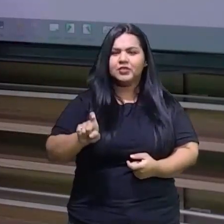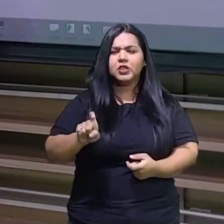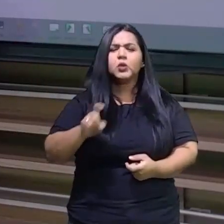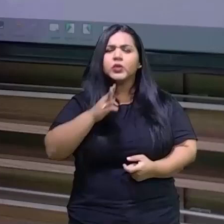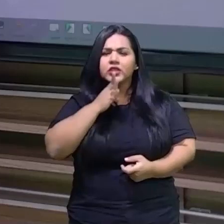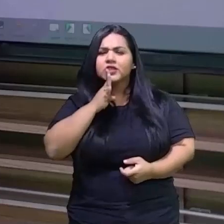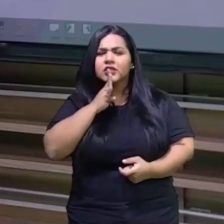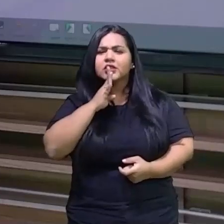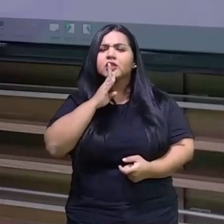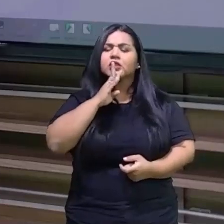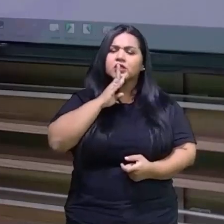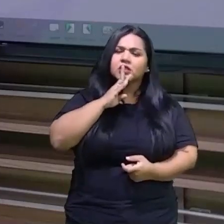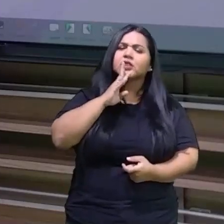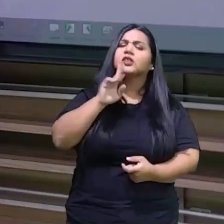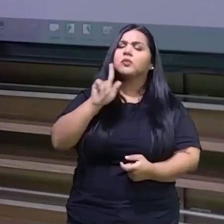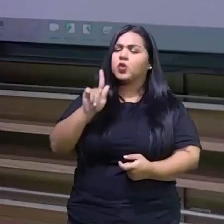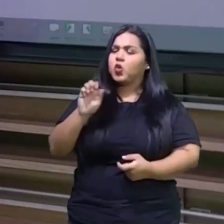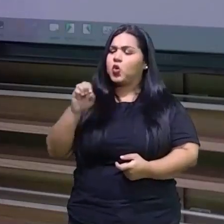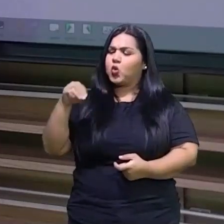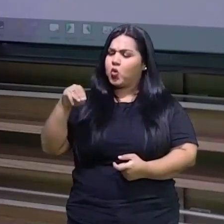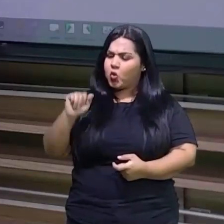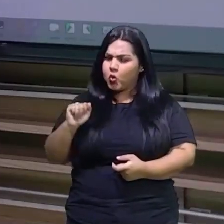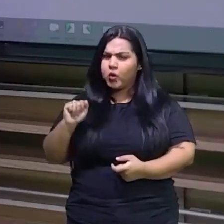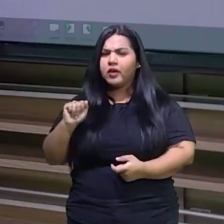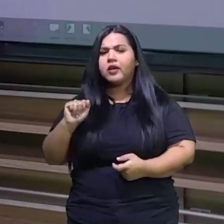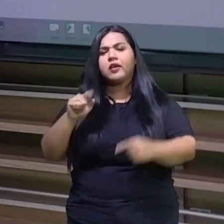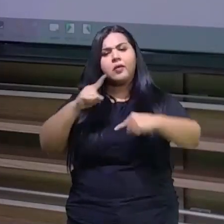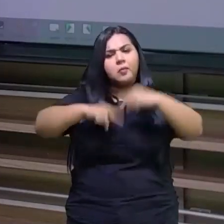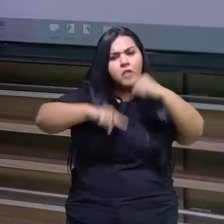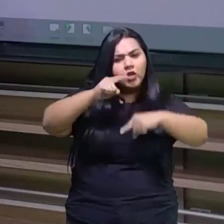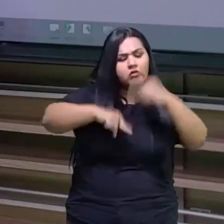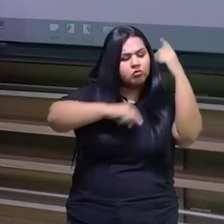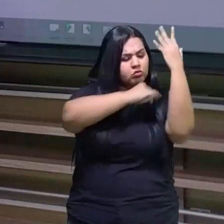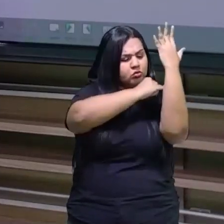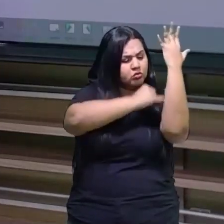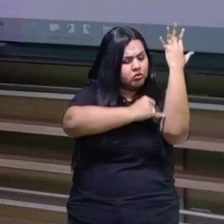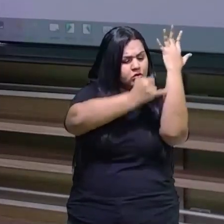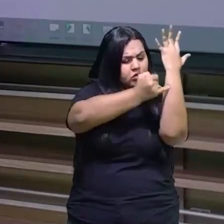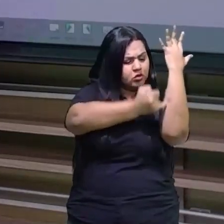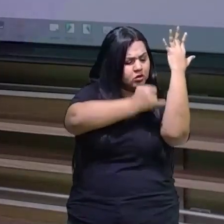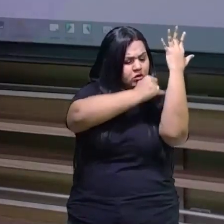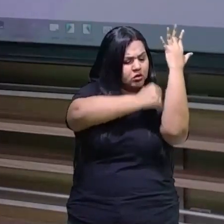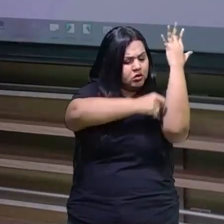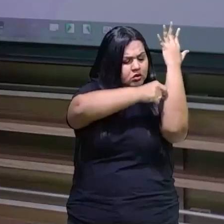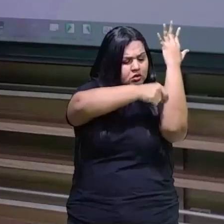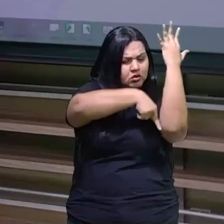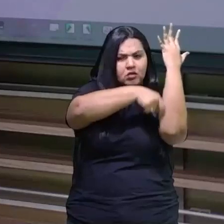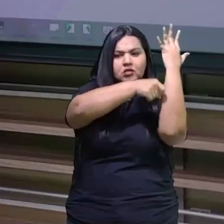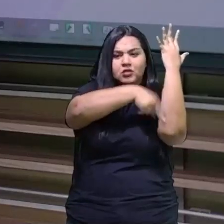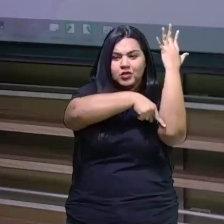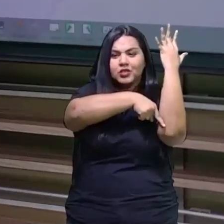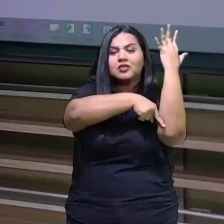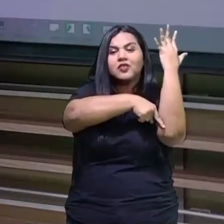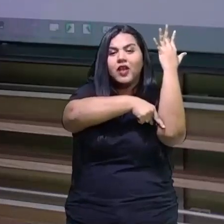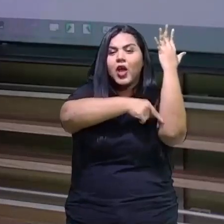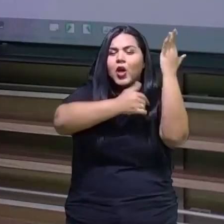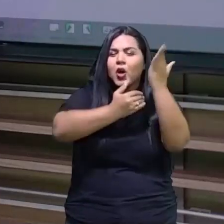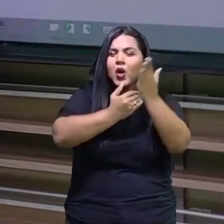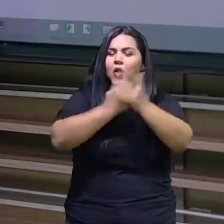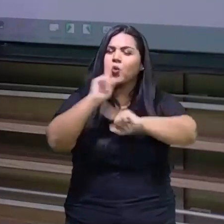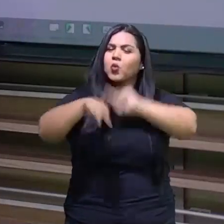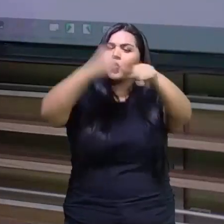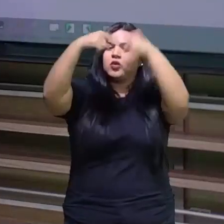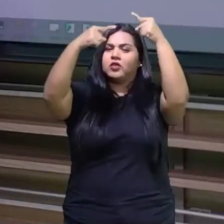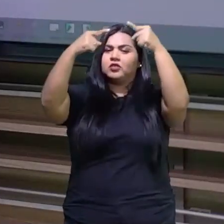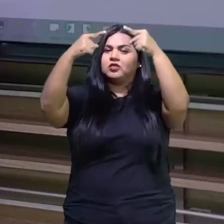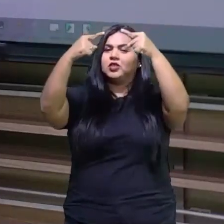conhecido também como goma elástica, como produto da seringueira. Tudo isso vai enriquecer os cofres públicos.